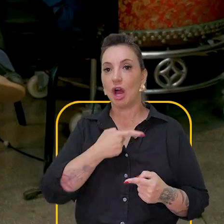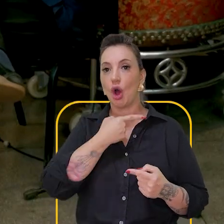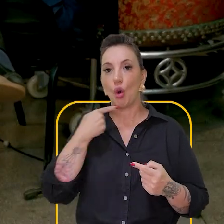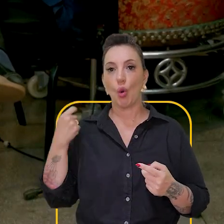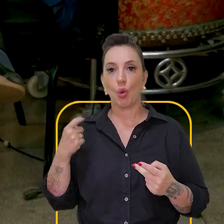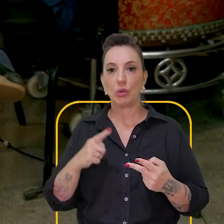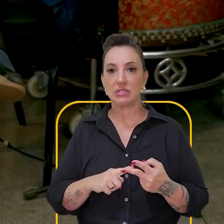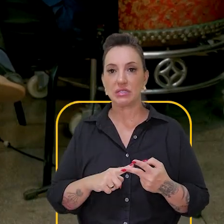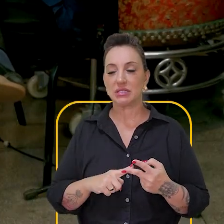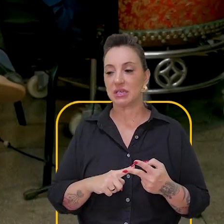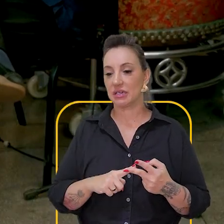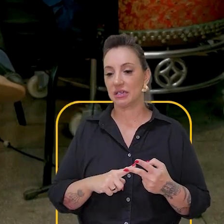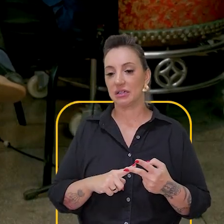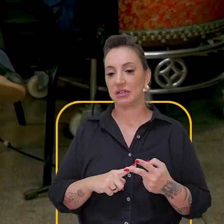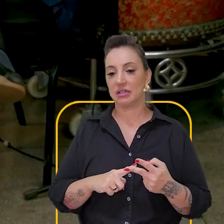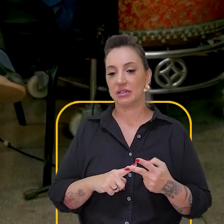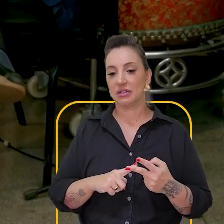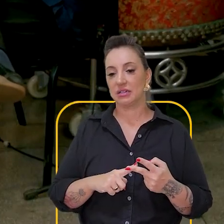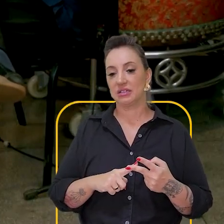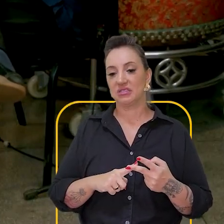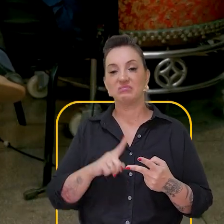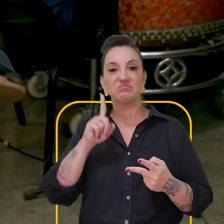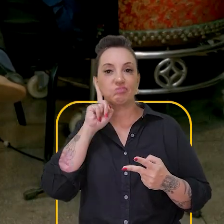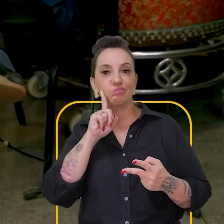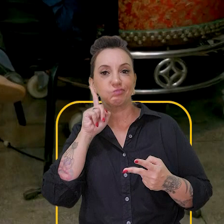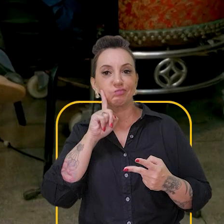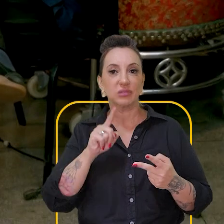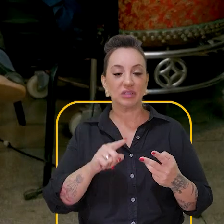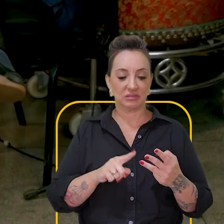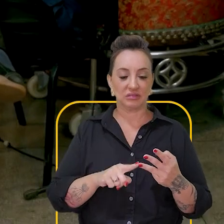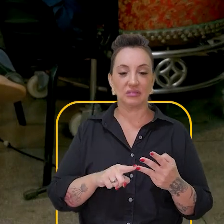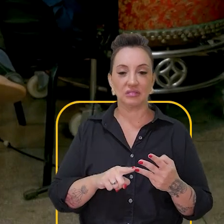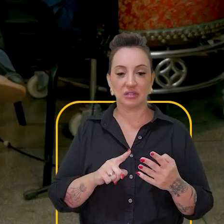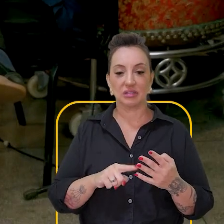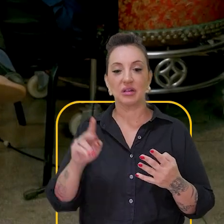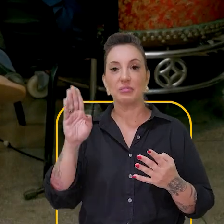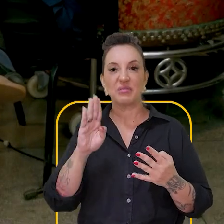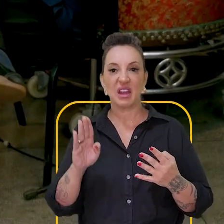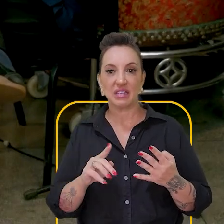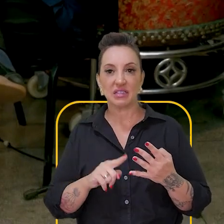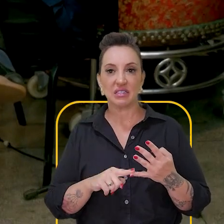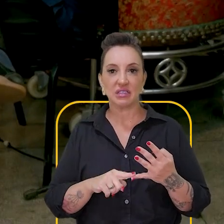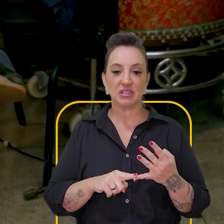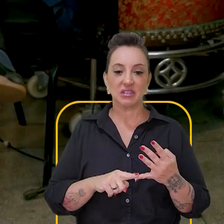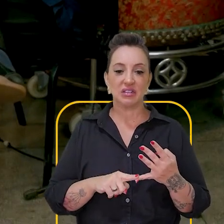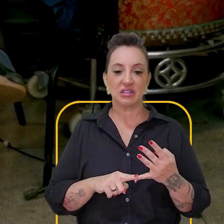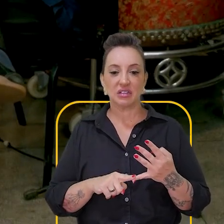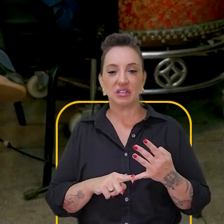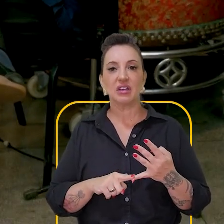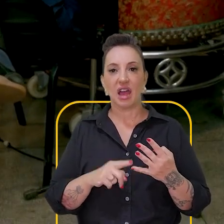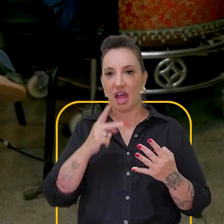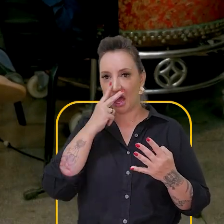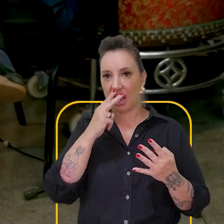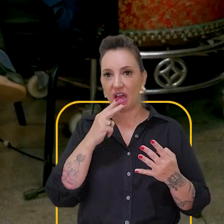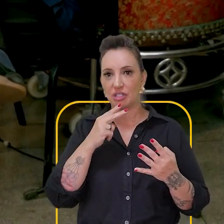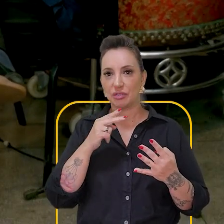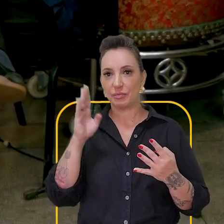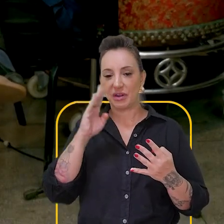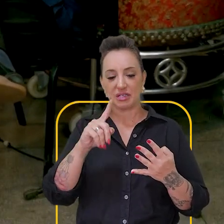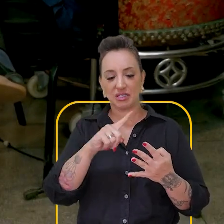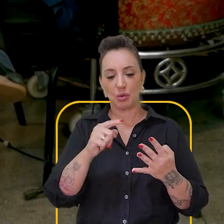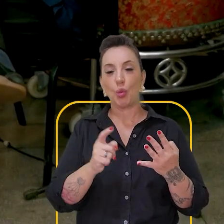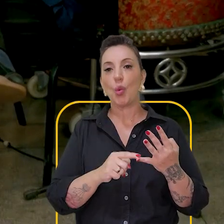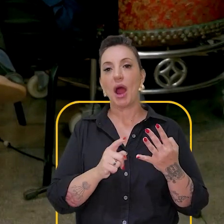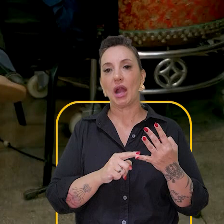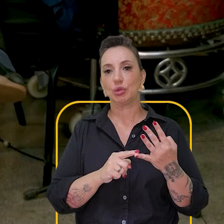qu eu sei que o Brasil acho que ficou em quarto entre os melhores de luta né e um dia ele falou uma coisa muito sensata ele falou a